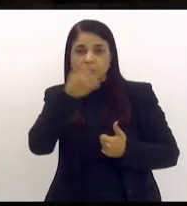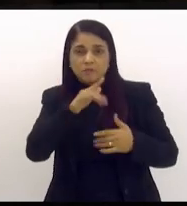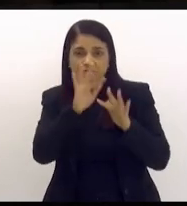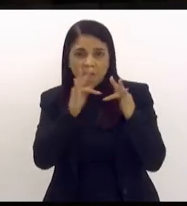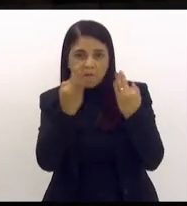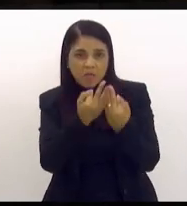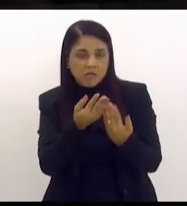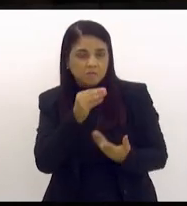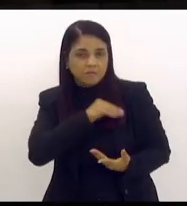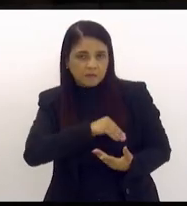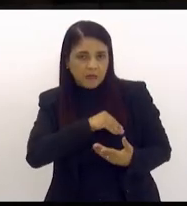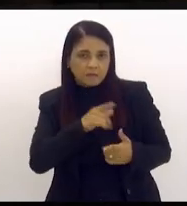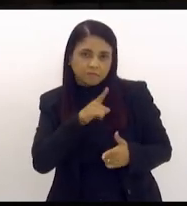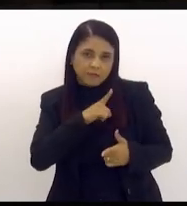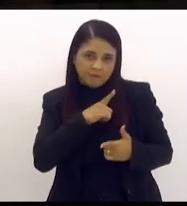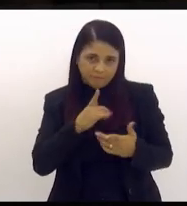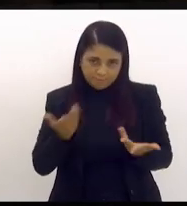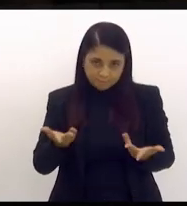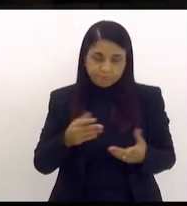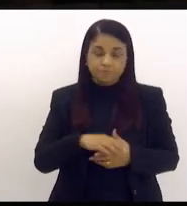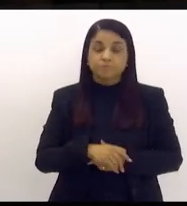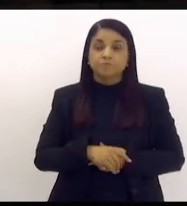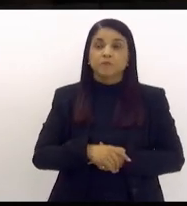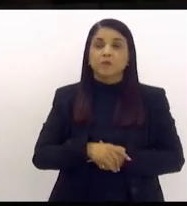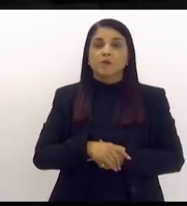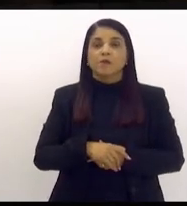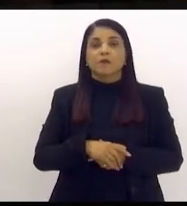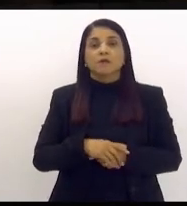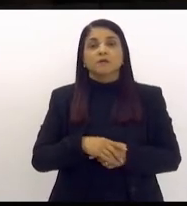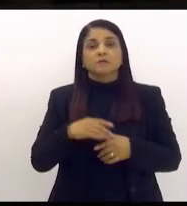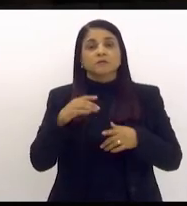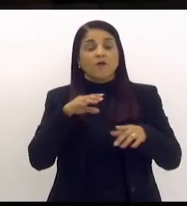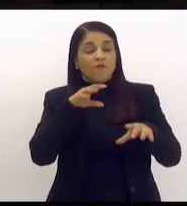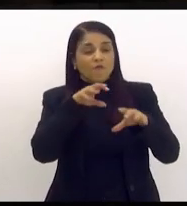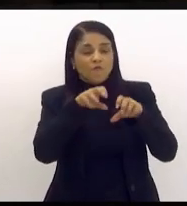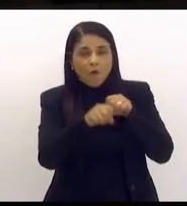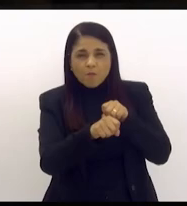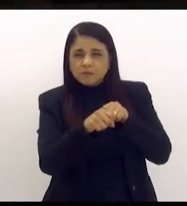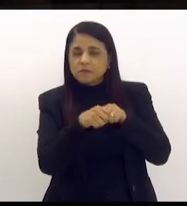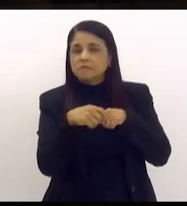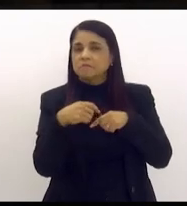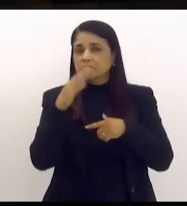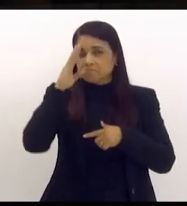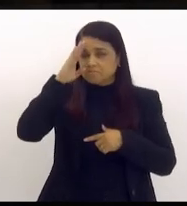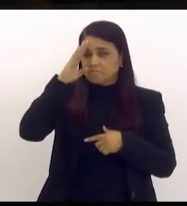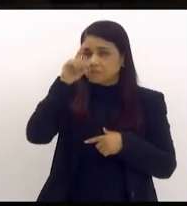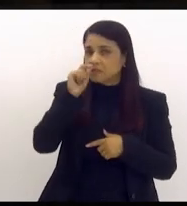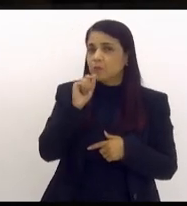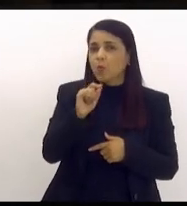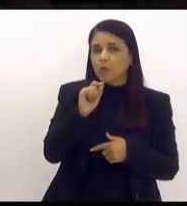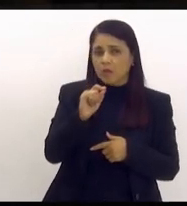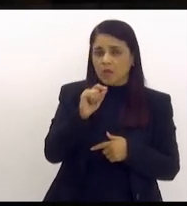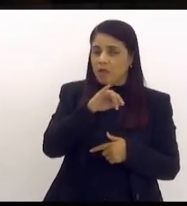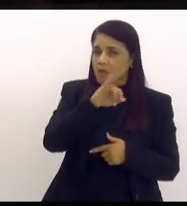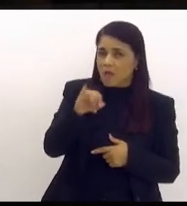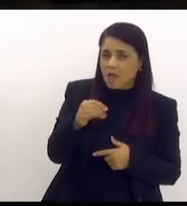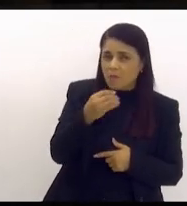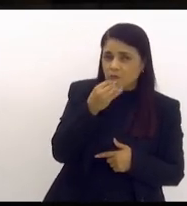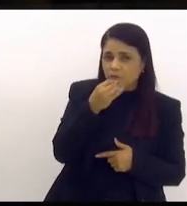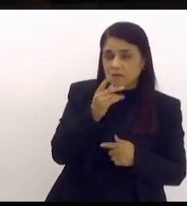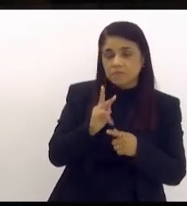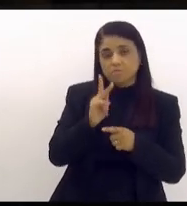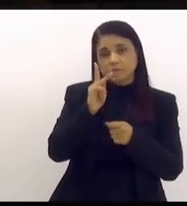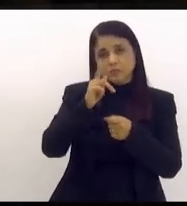família e essa formação é fundamental acho que é o principal linha porque a gente precisa formar e aproveitar a grande